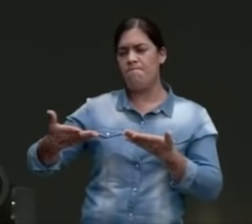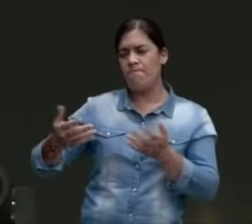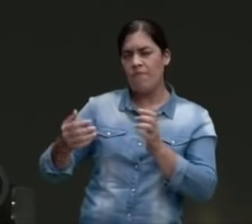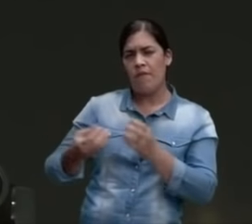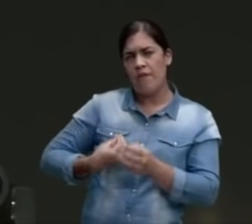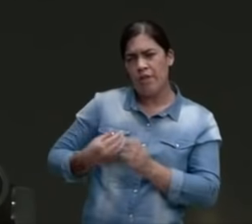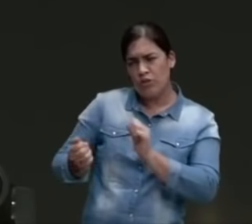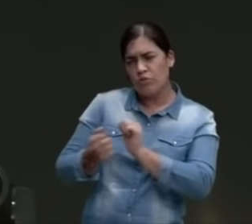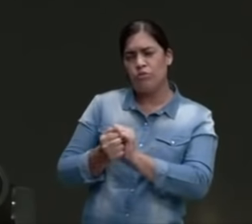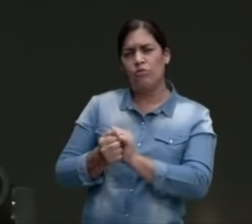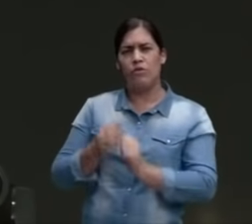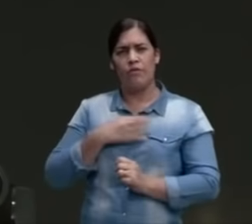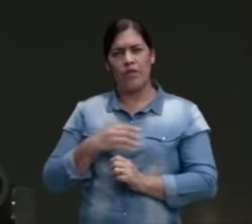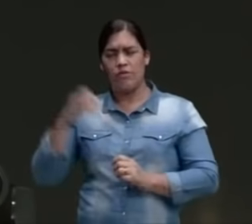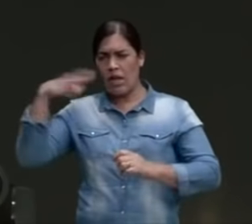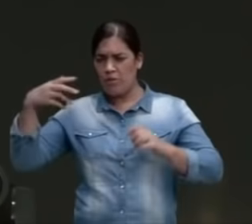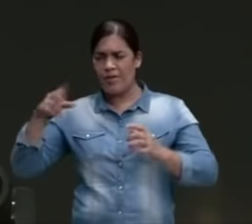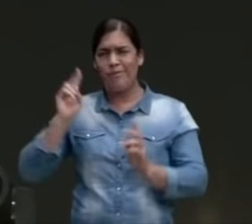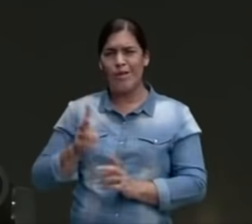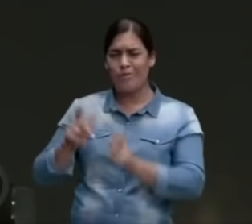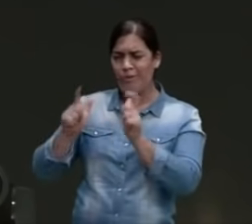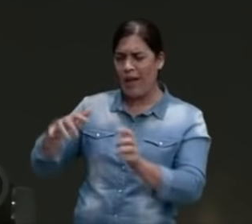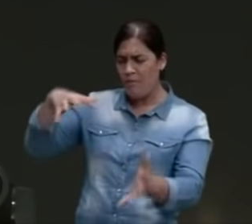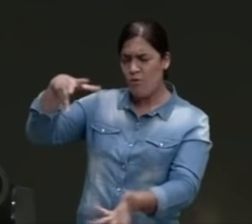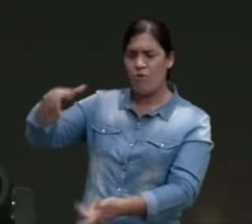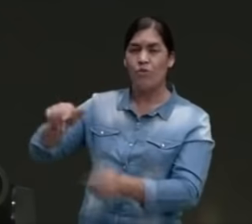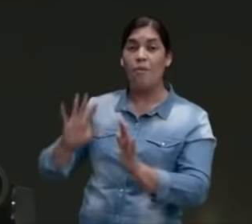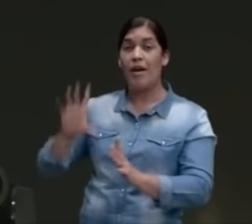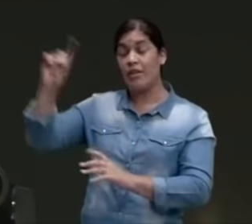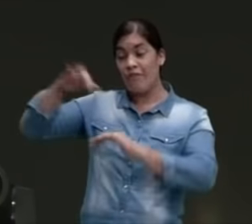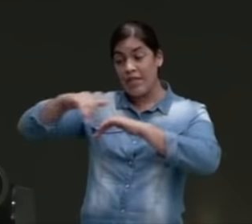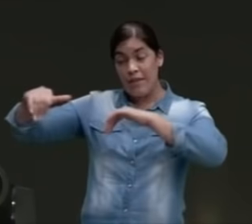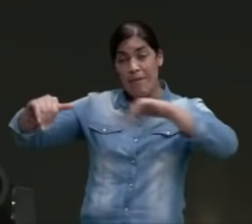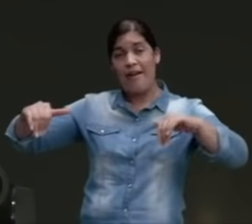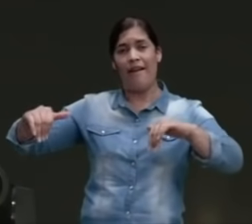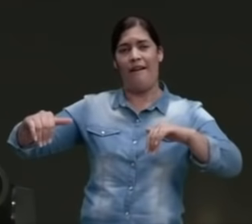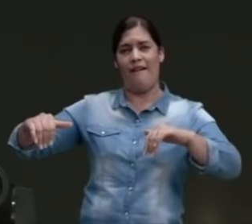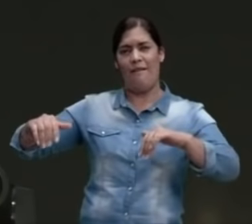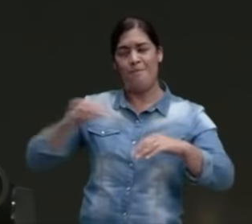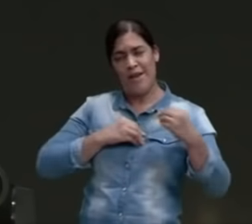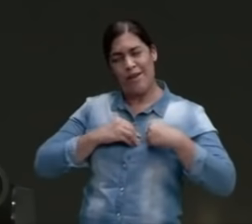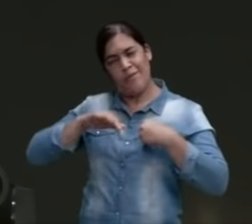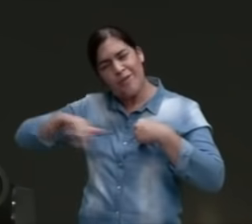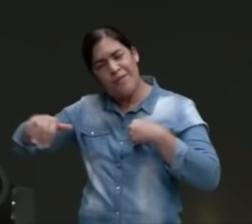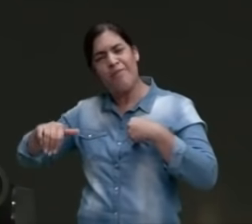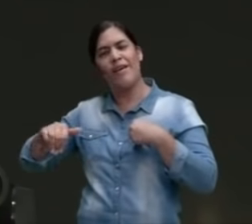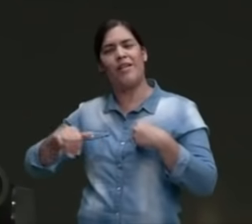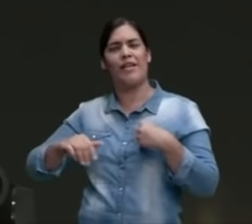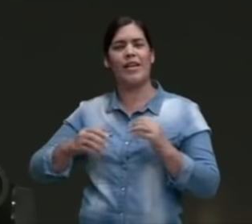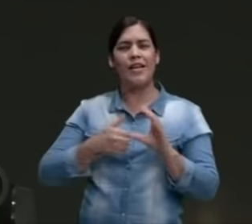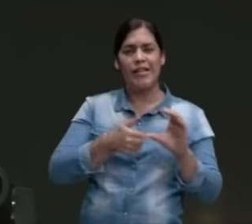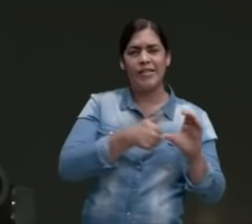dia da colheita, quando Deus separar os ímpios dos cristãos, dos que servem a Deus. Mas enquanto isso, nós vamos ter que